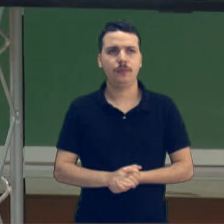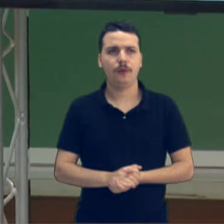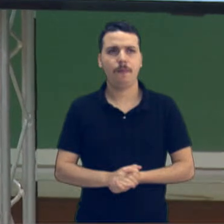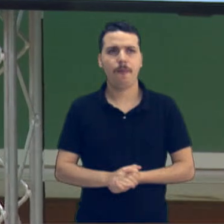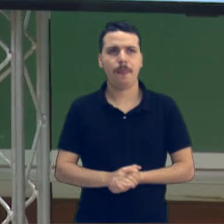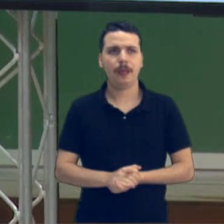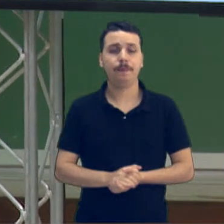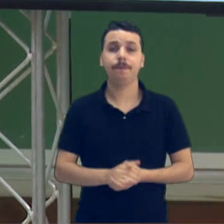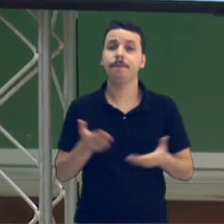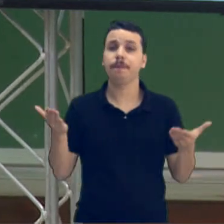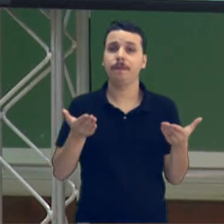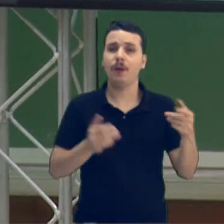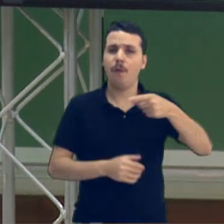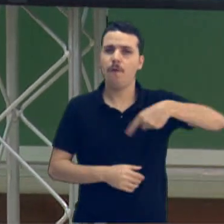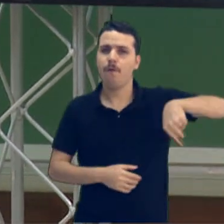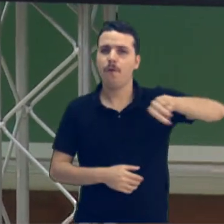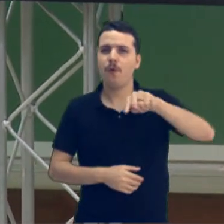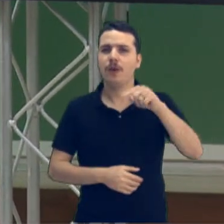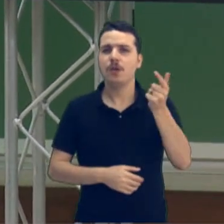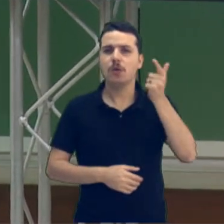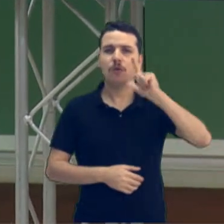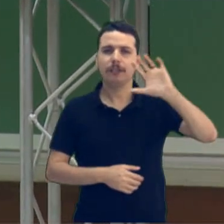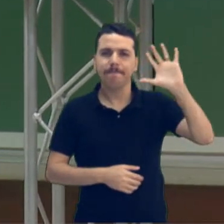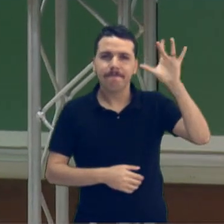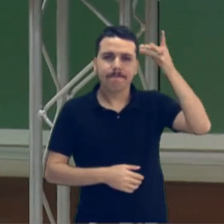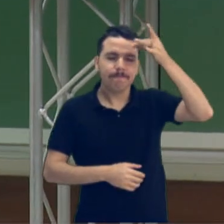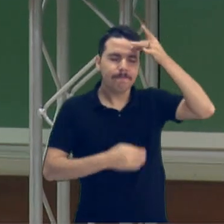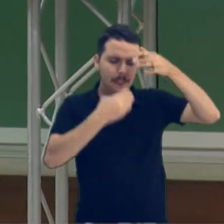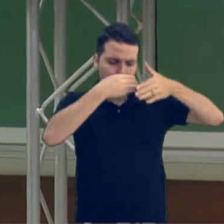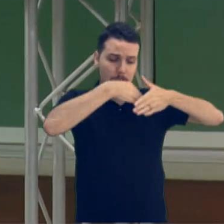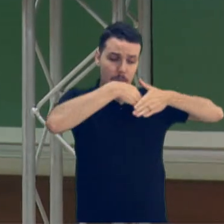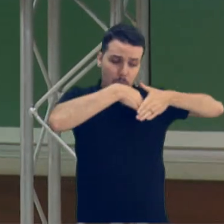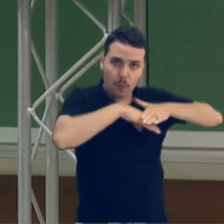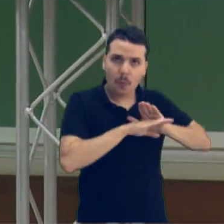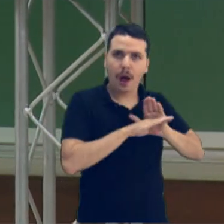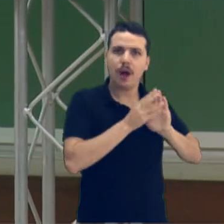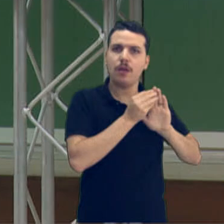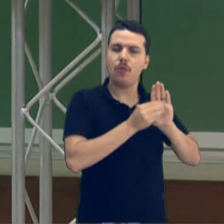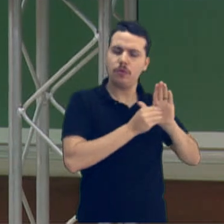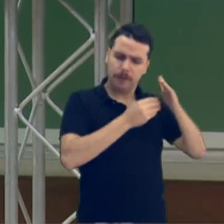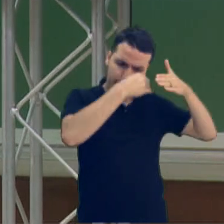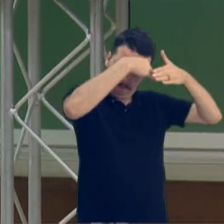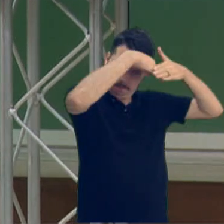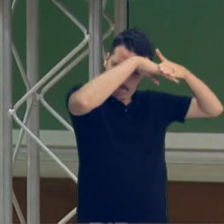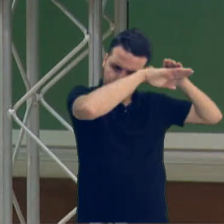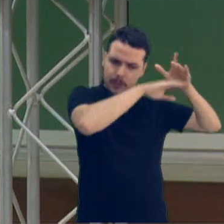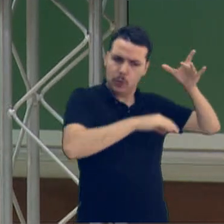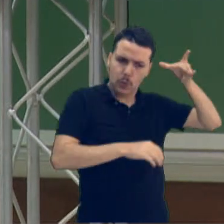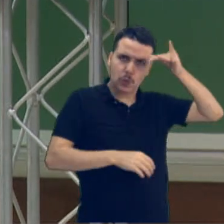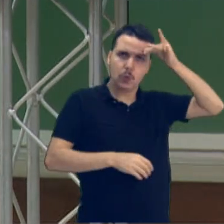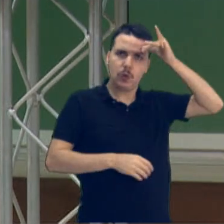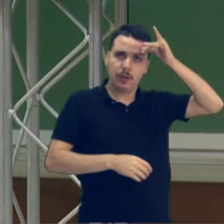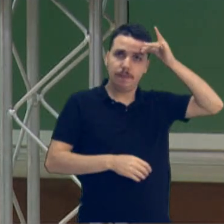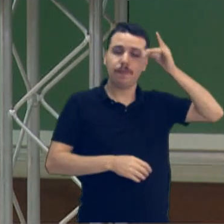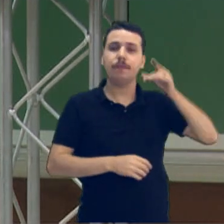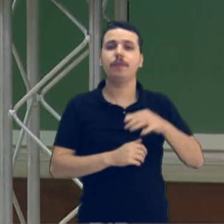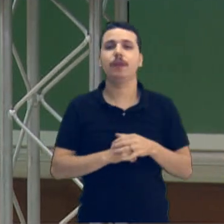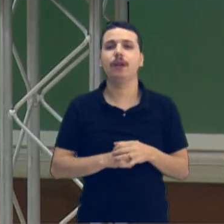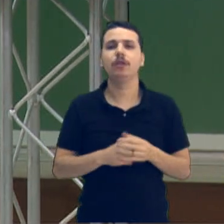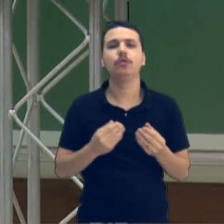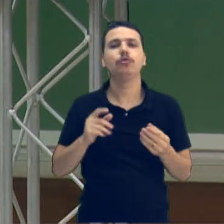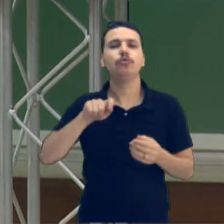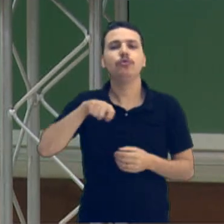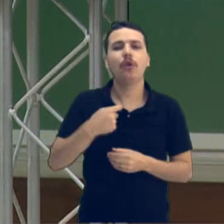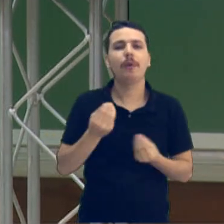vocês fixem, memorizem bem essa questão, quanto à